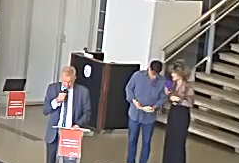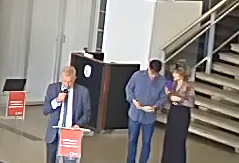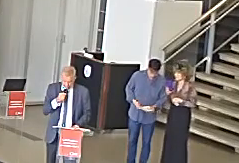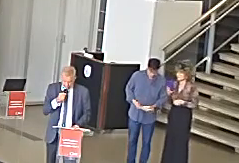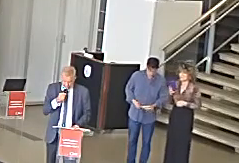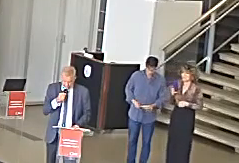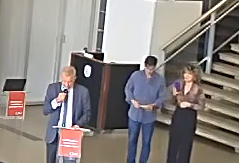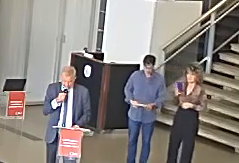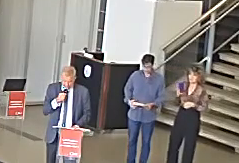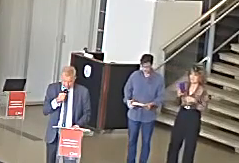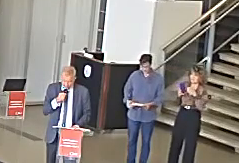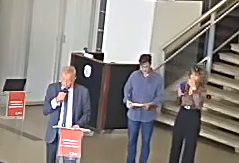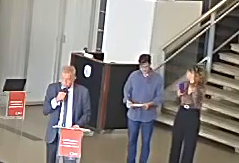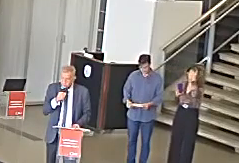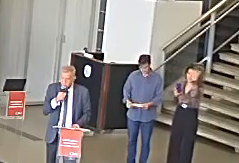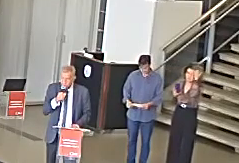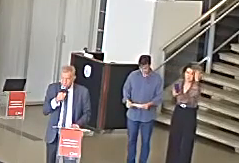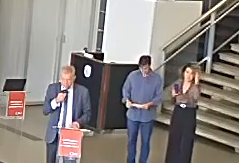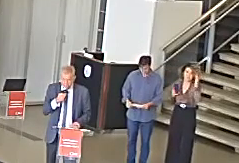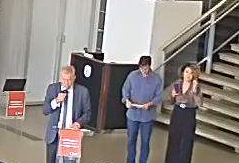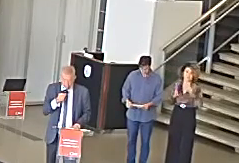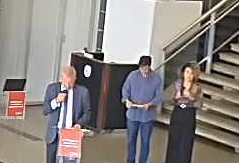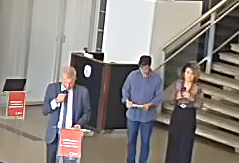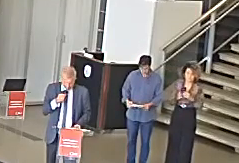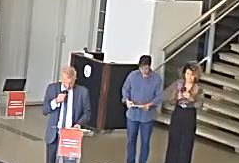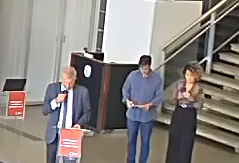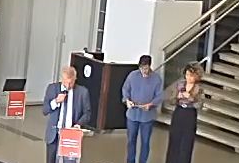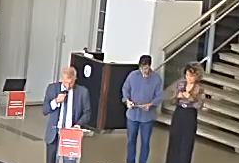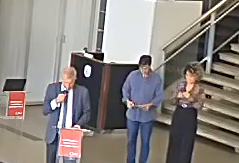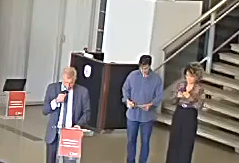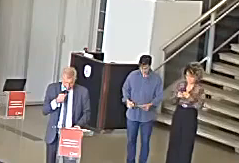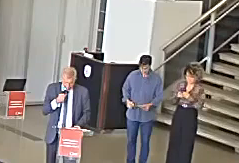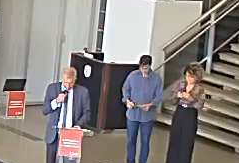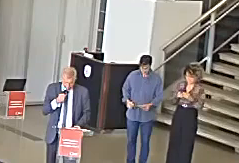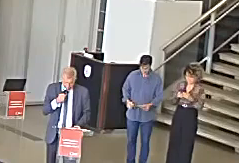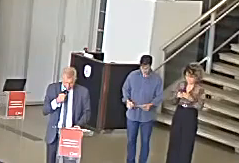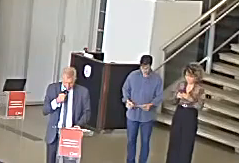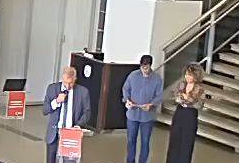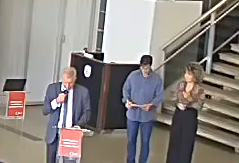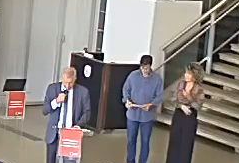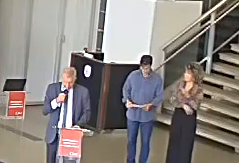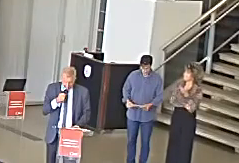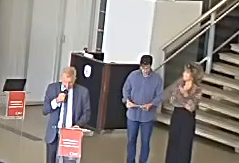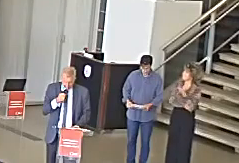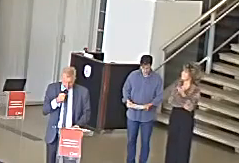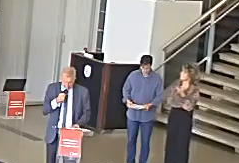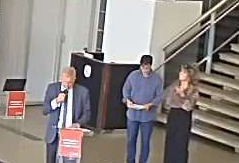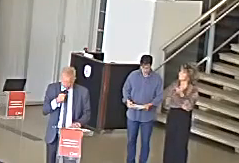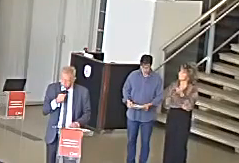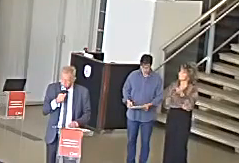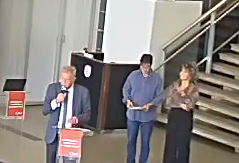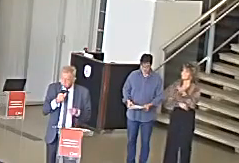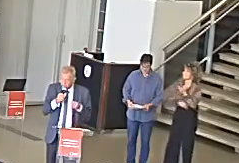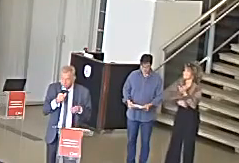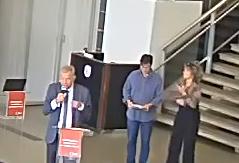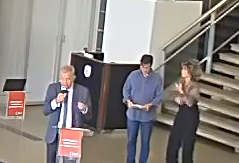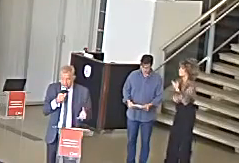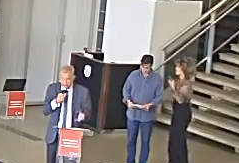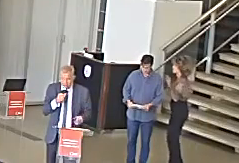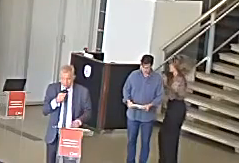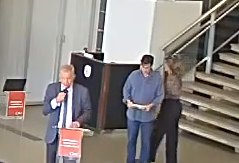pública. Será necessário também um esforço coletivo, né, de toda a sociedade brasileira e a colaboração de